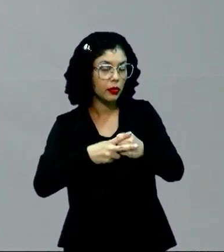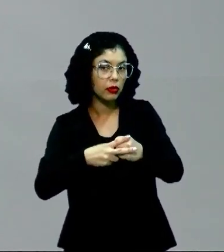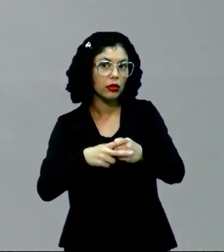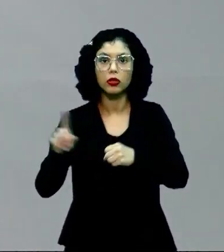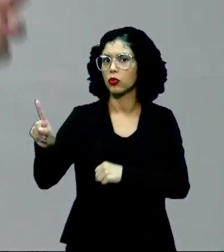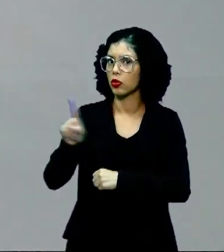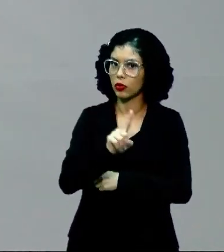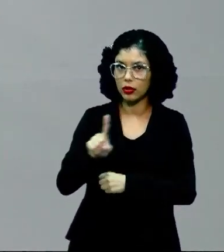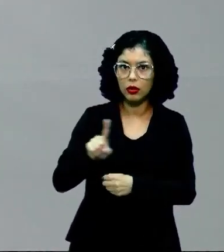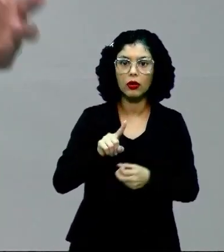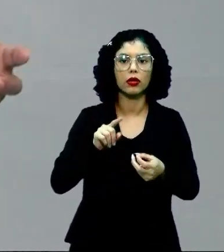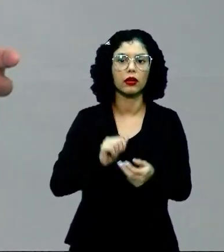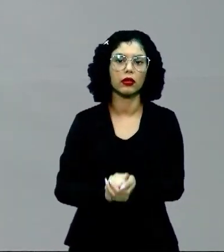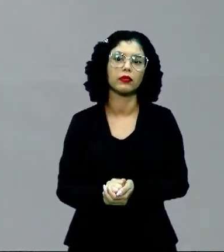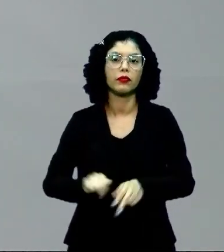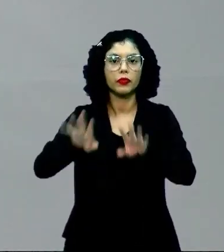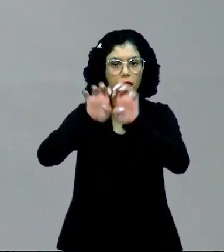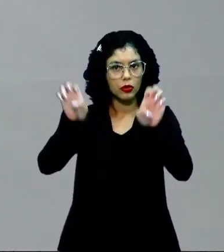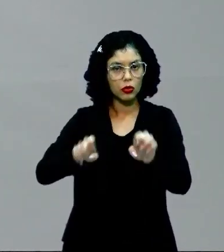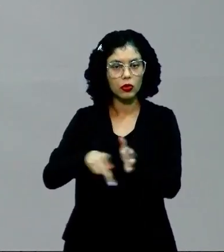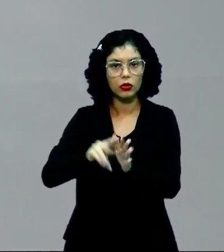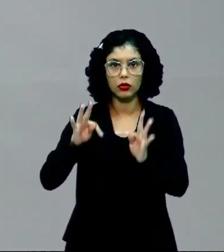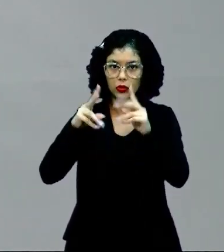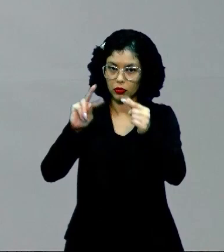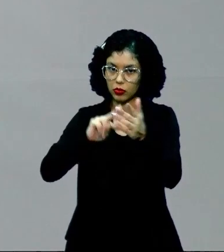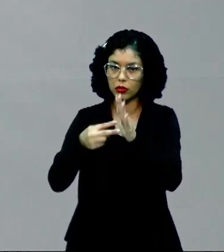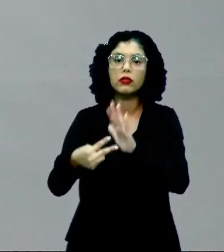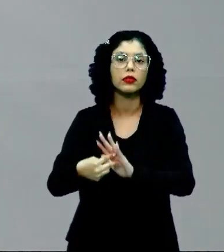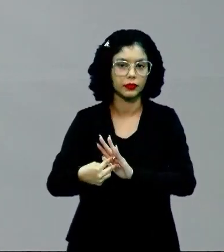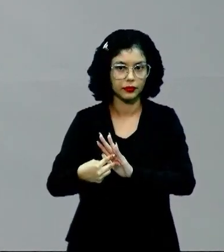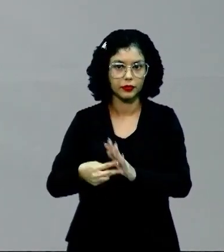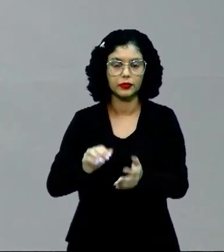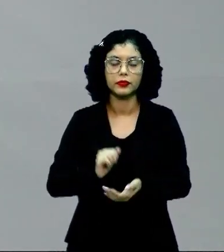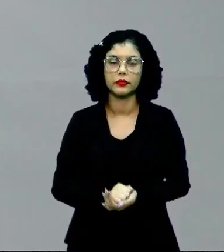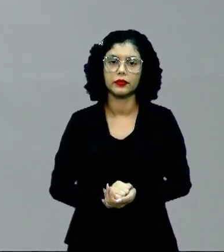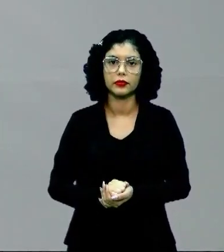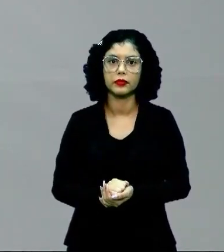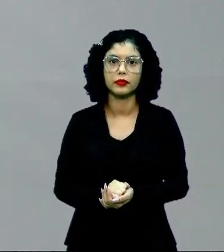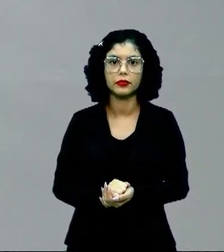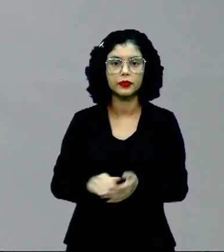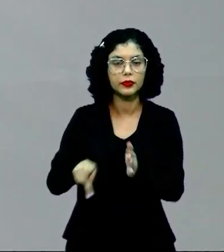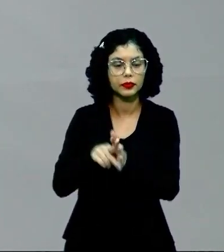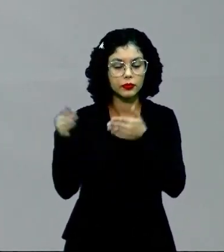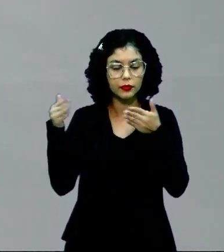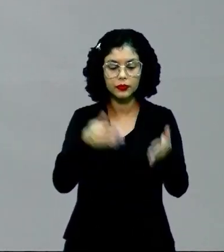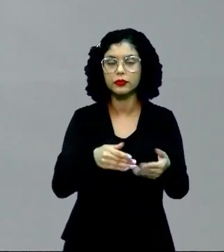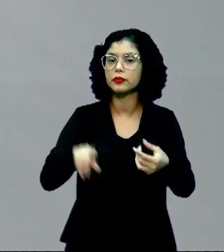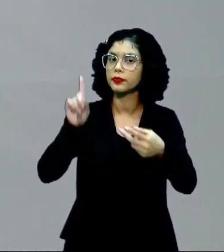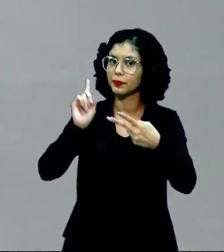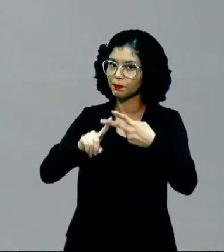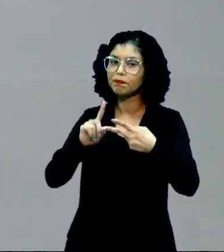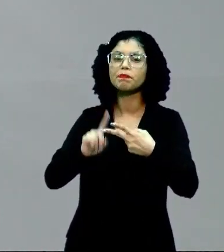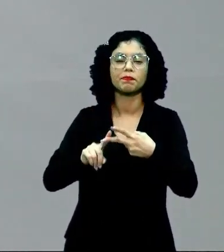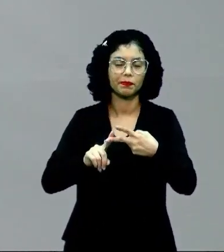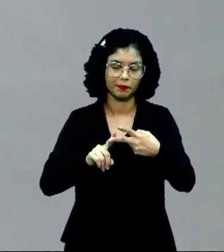verbal e o seu significado, né? O seu caráter, que é mais específico, e